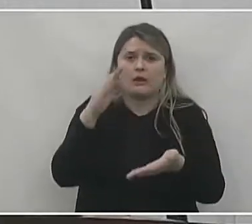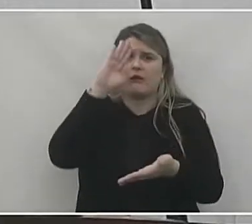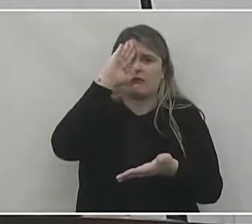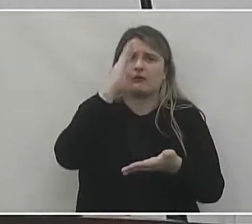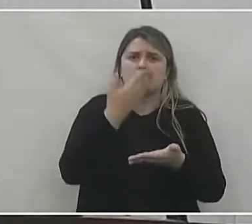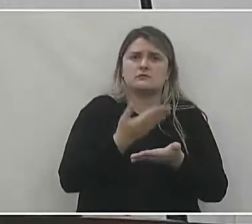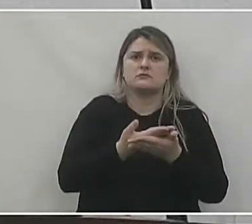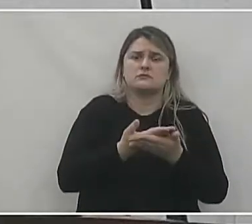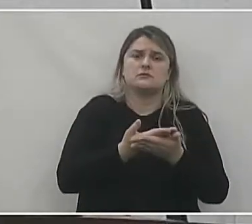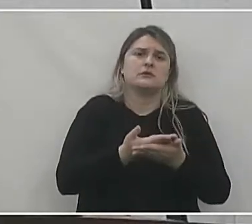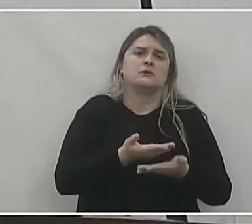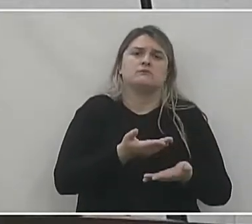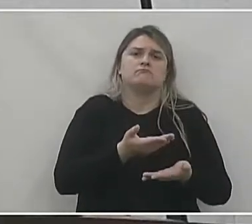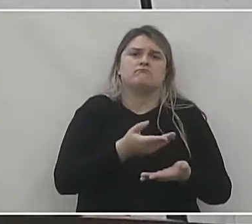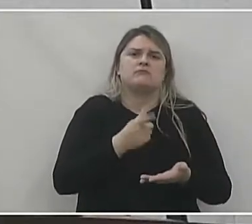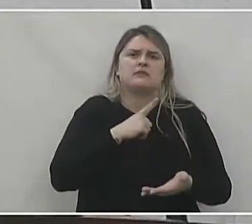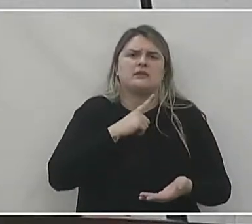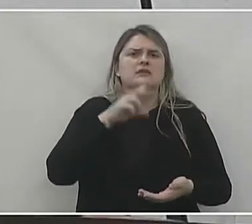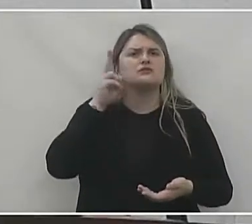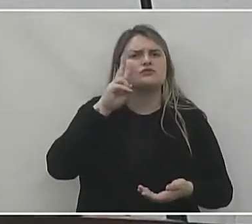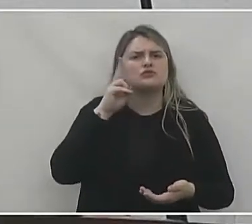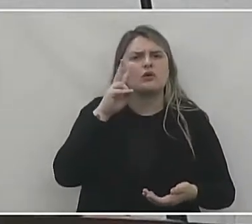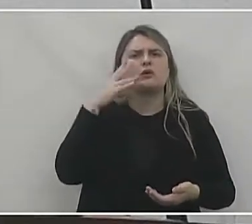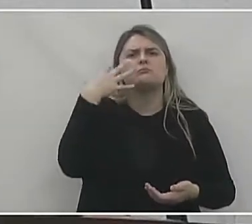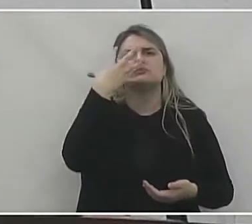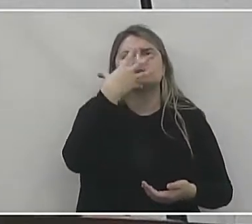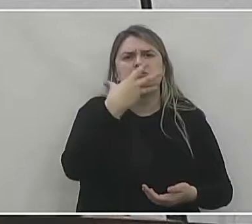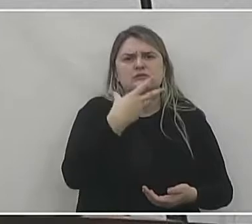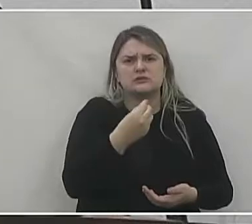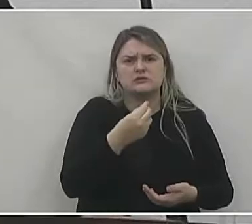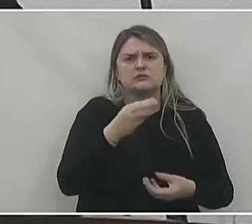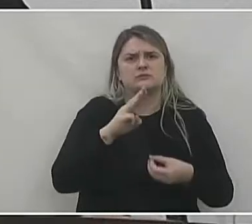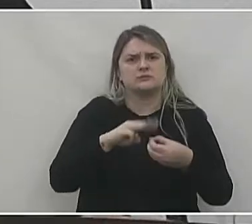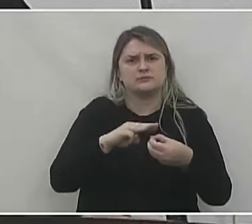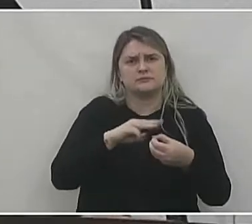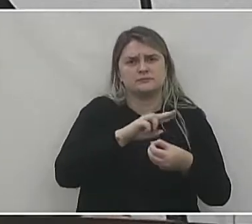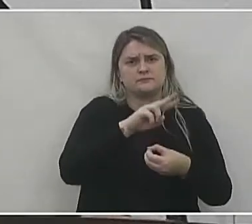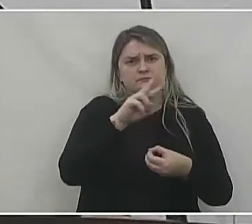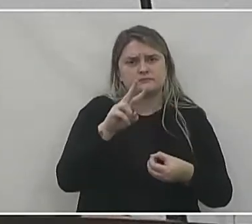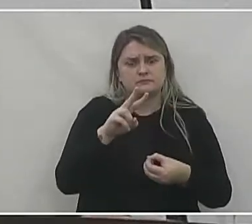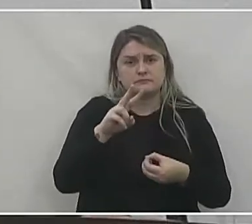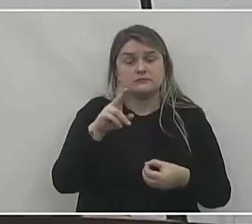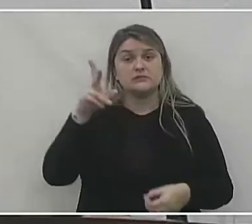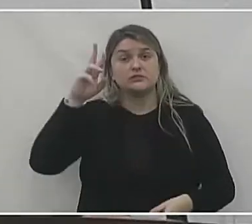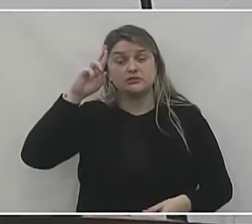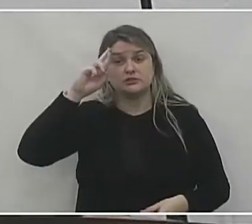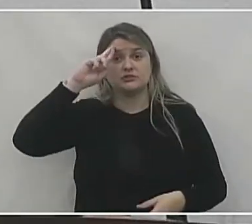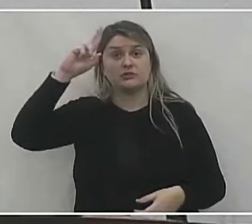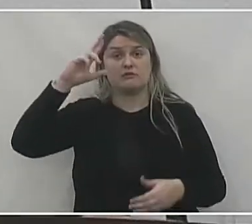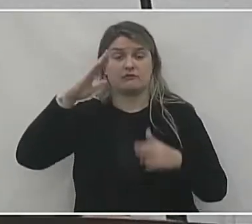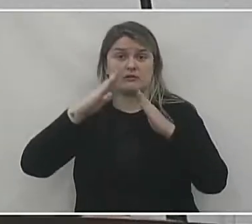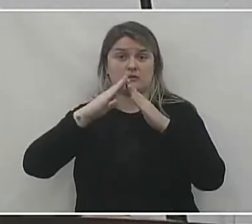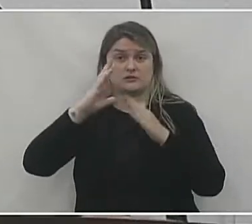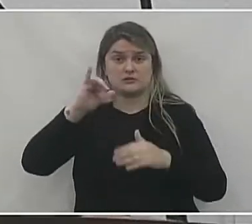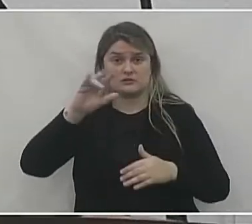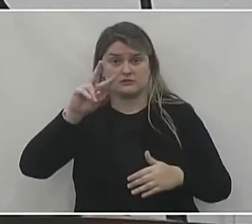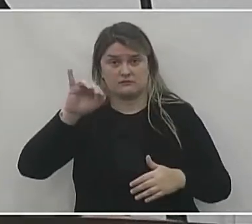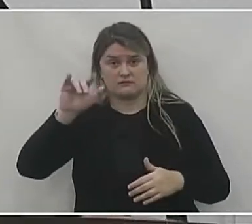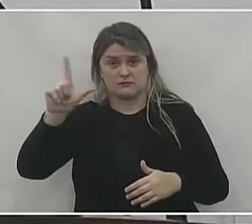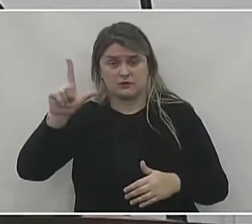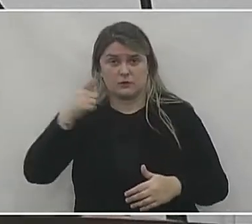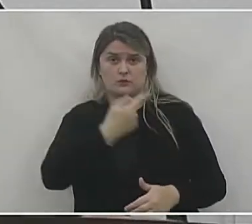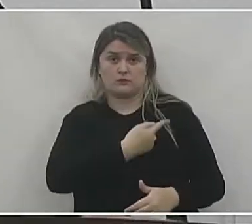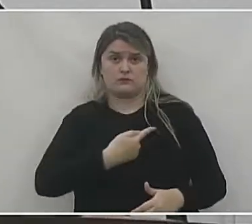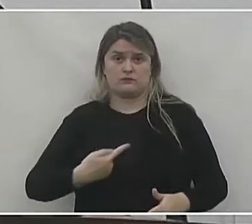eu tenho uma história muito bonita, recente, com a União da Vitória, quando o chefe da Casa Civil do governo